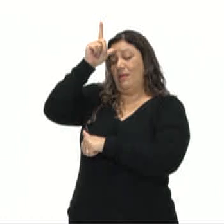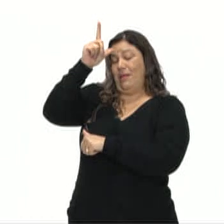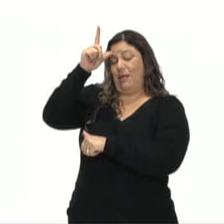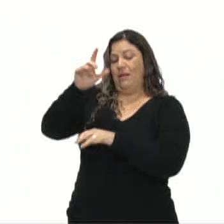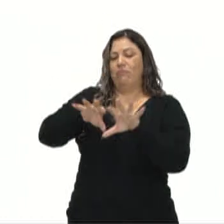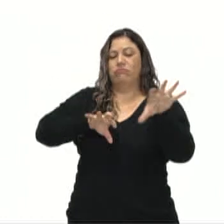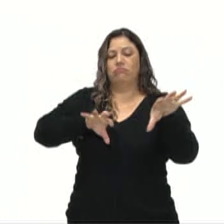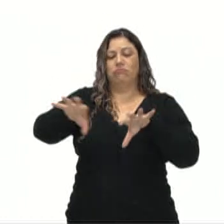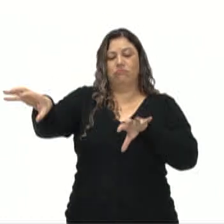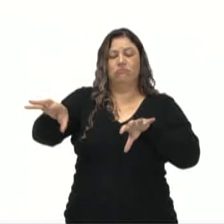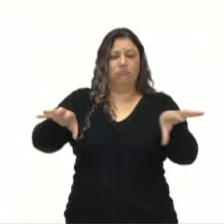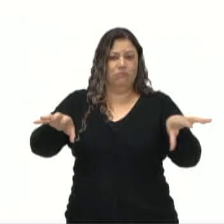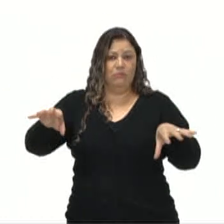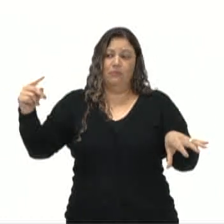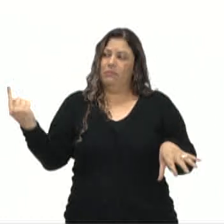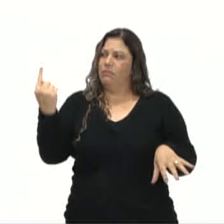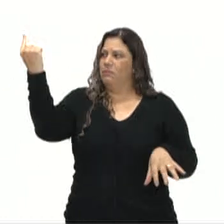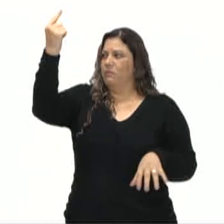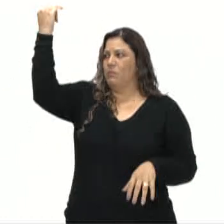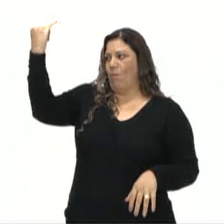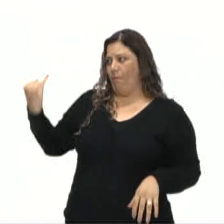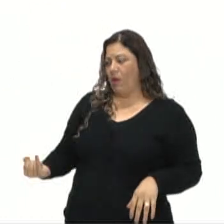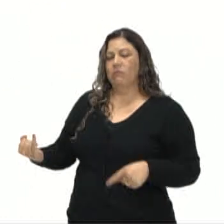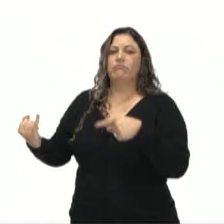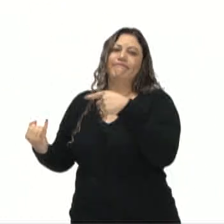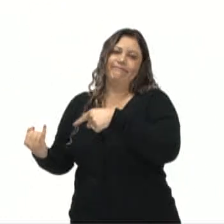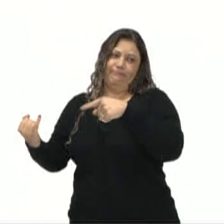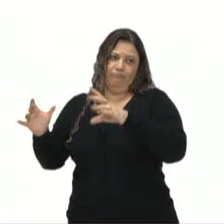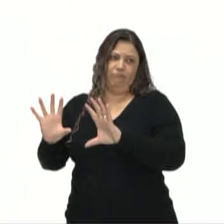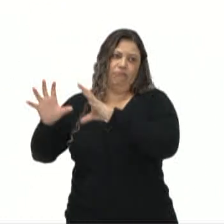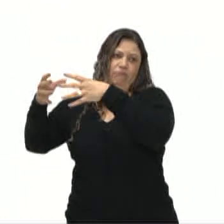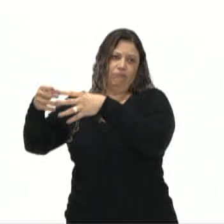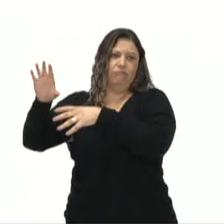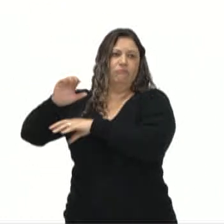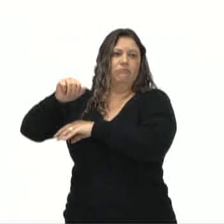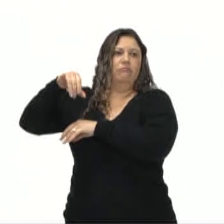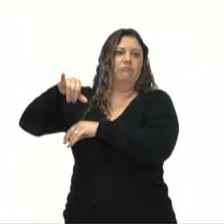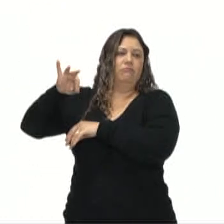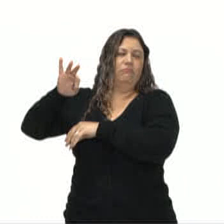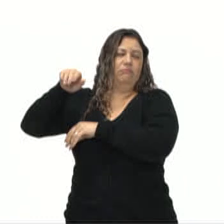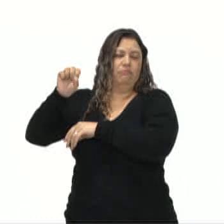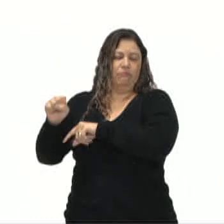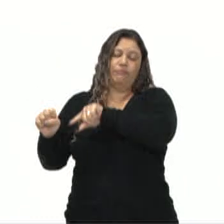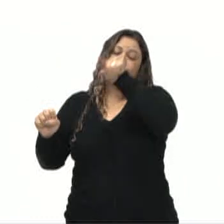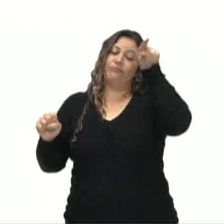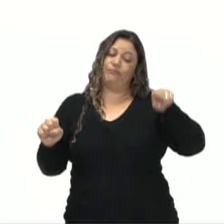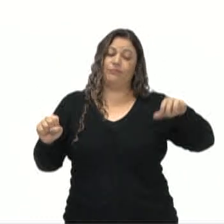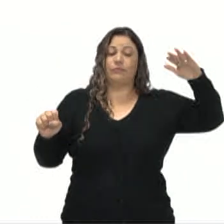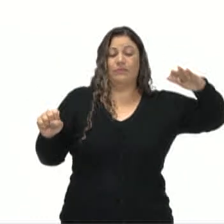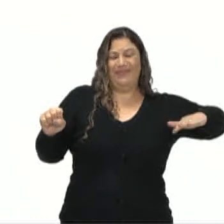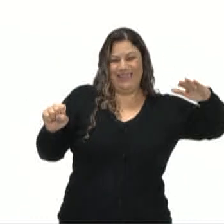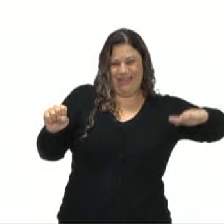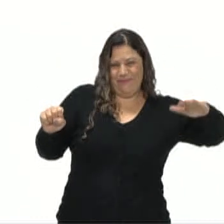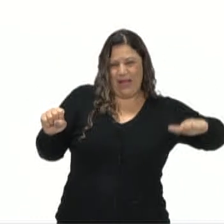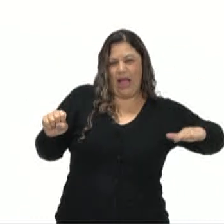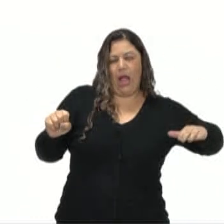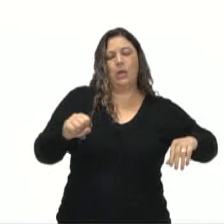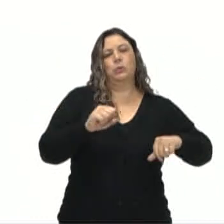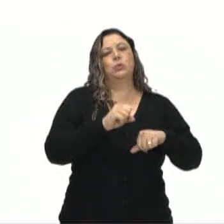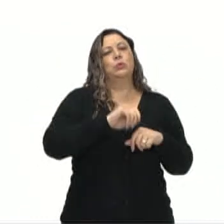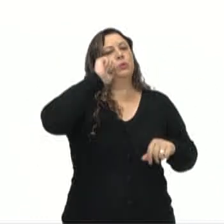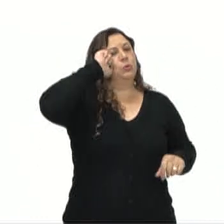os Tutsis altos e magros como camitas, e os Hutus, pele mais escura e mais baixos